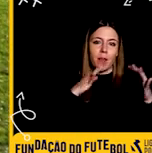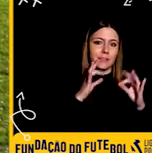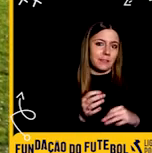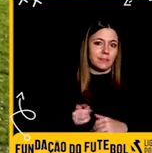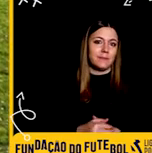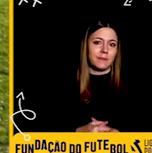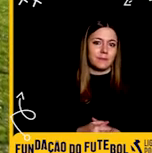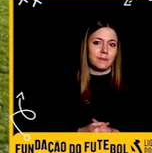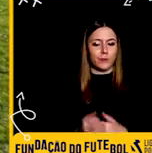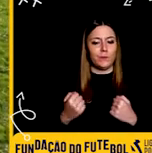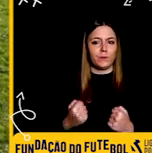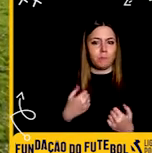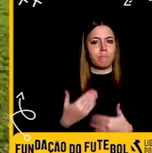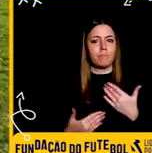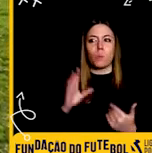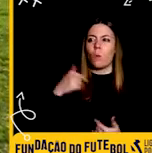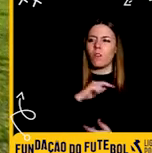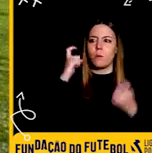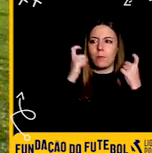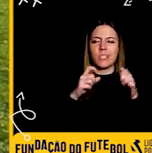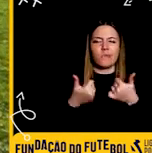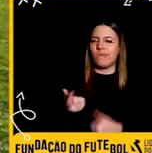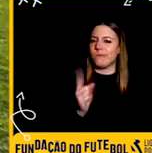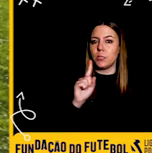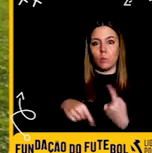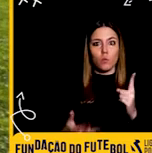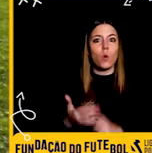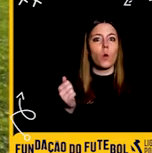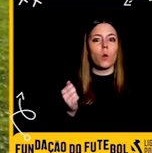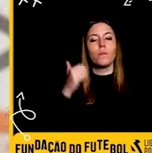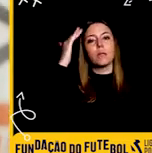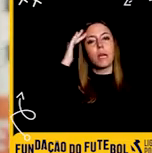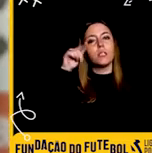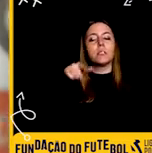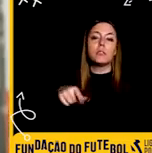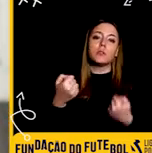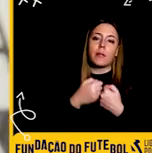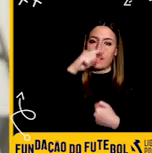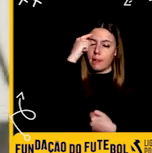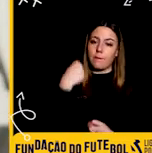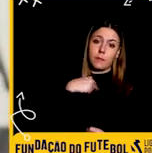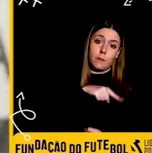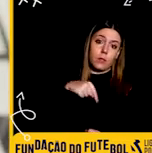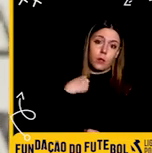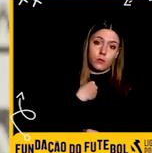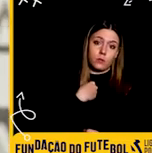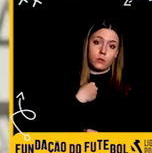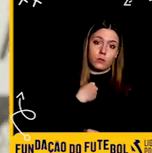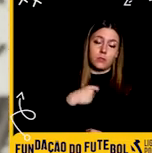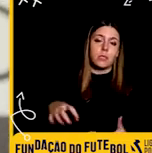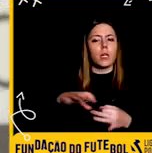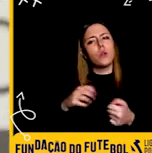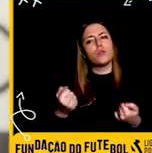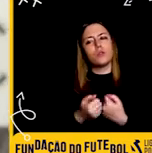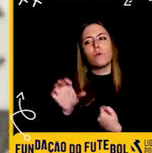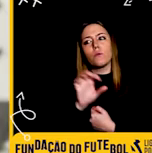futebol é um bocado isso, de resiliência. Às vezes, quando pensamos que não está a dar, é quando dá. Acho que foi um jogo difícil para nós, tendo em conta aquilo que